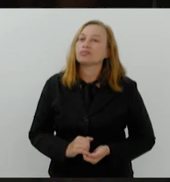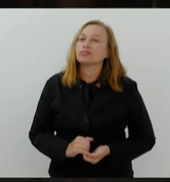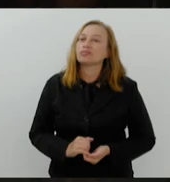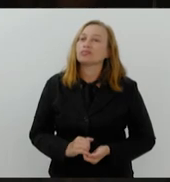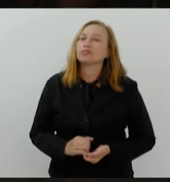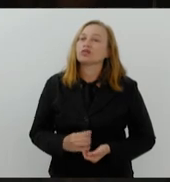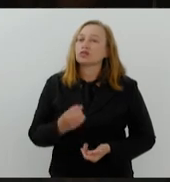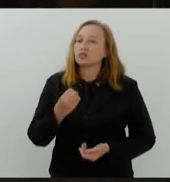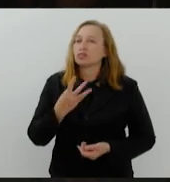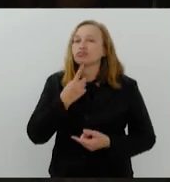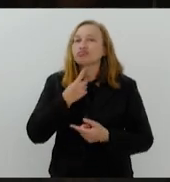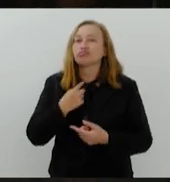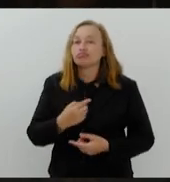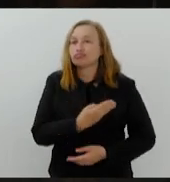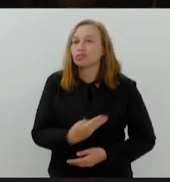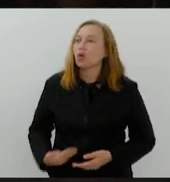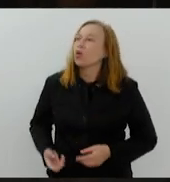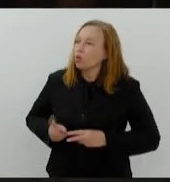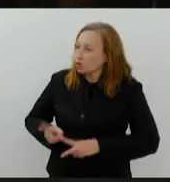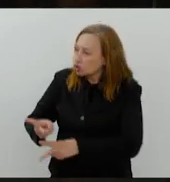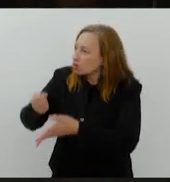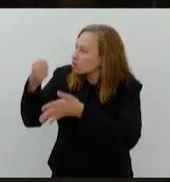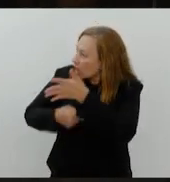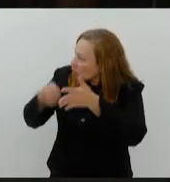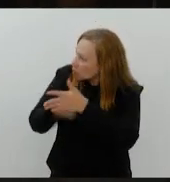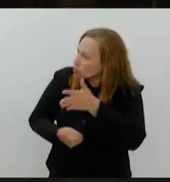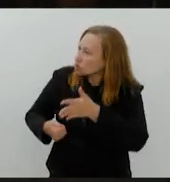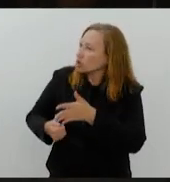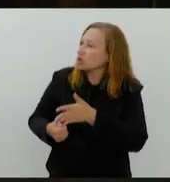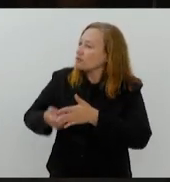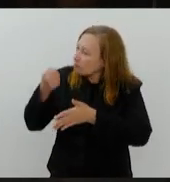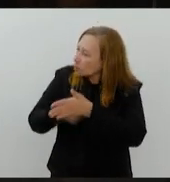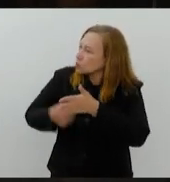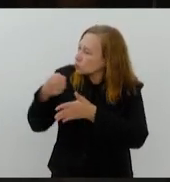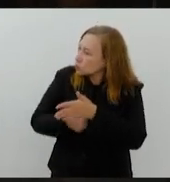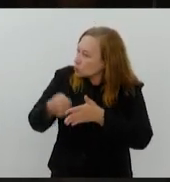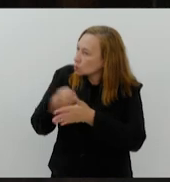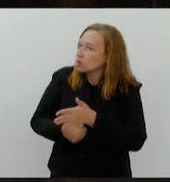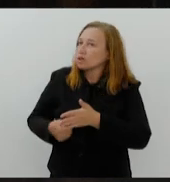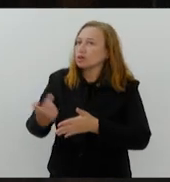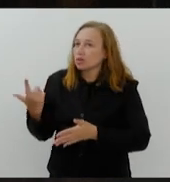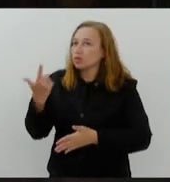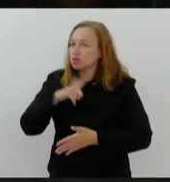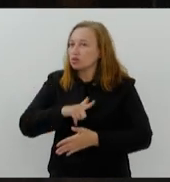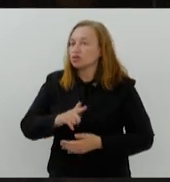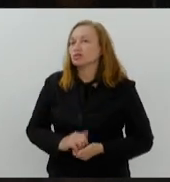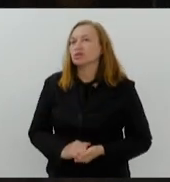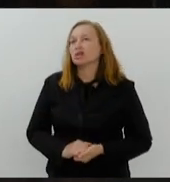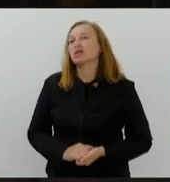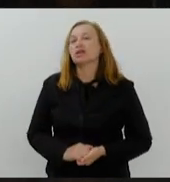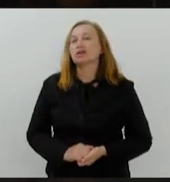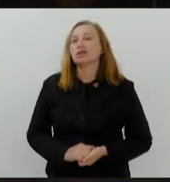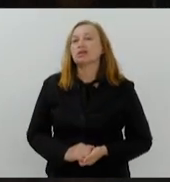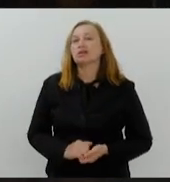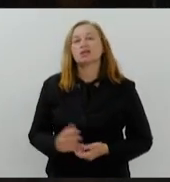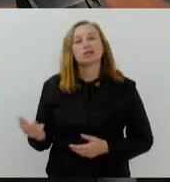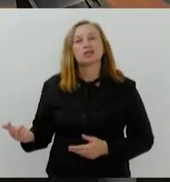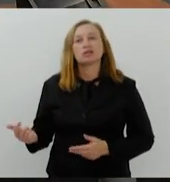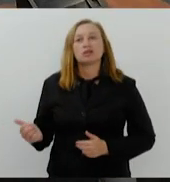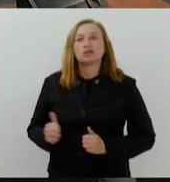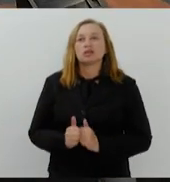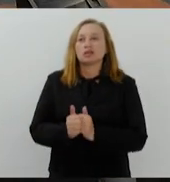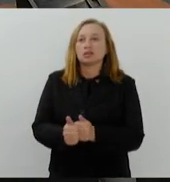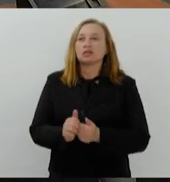do governo. Mas vamos continuar na luta, vamos na insistência, na perseverança, a gente vence. Sigamos.